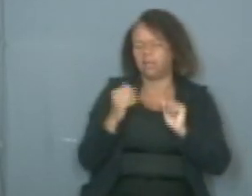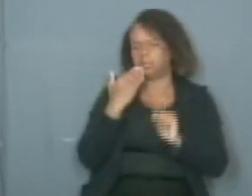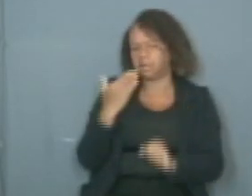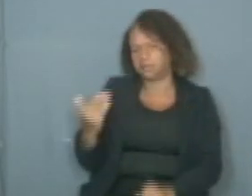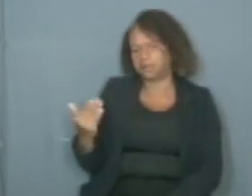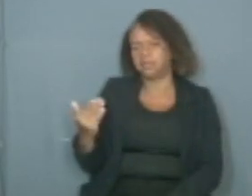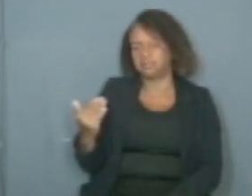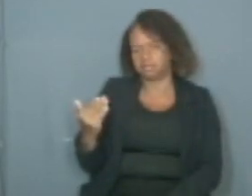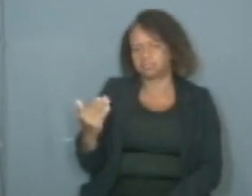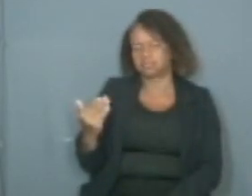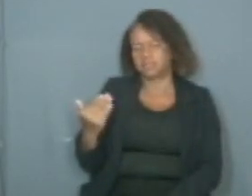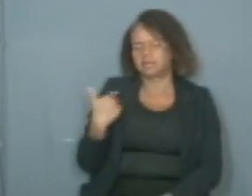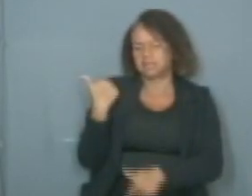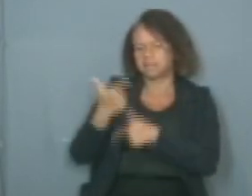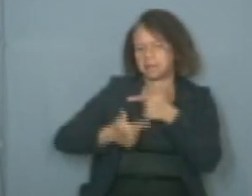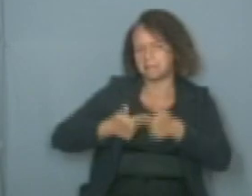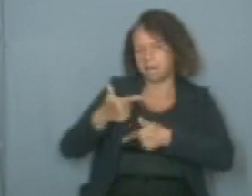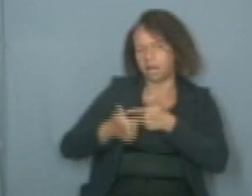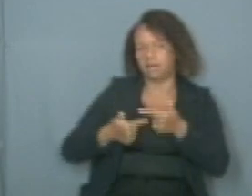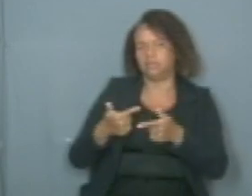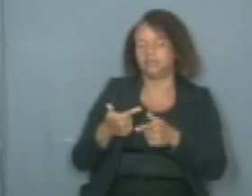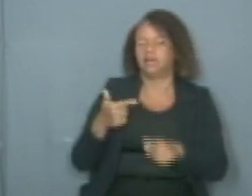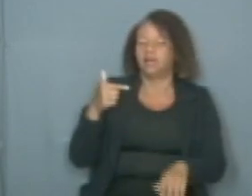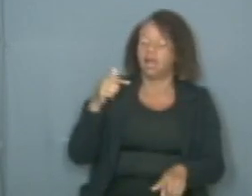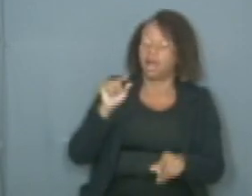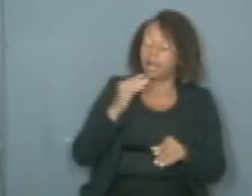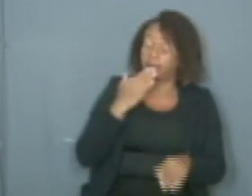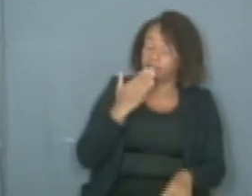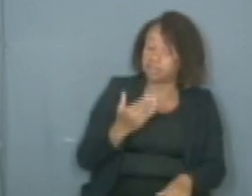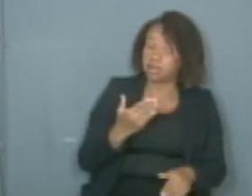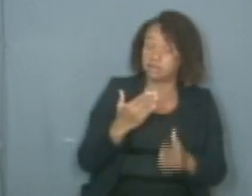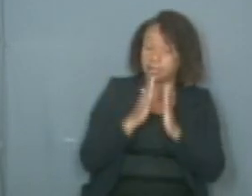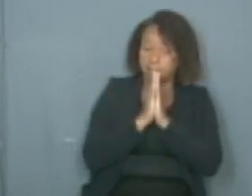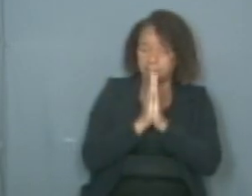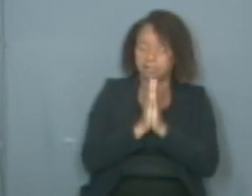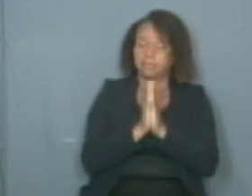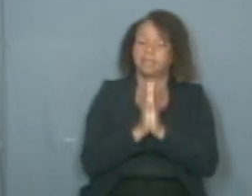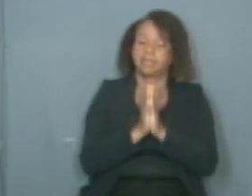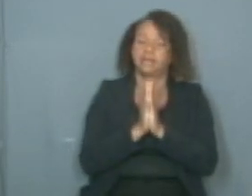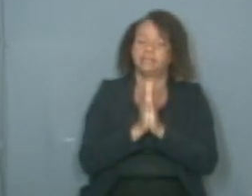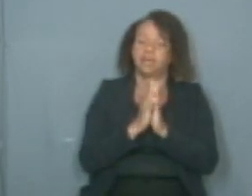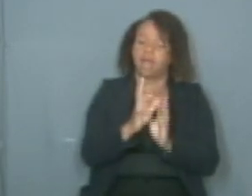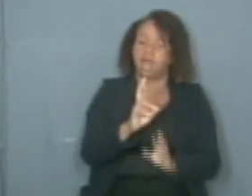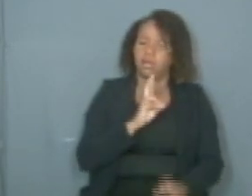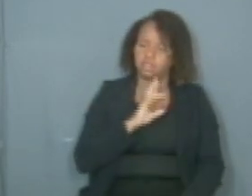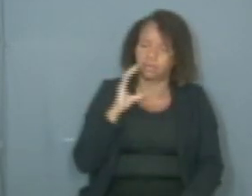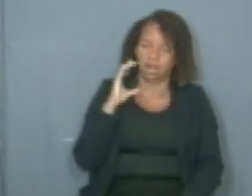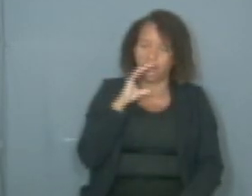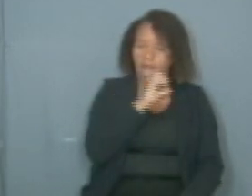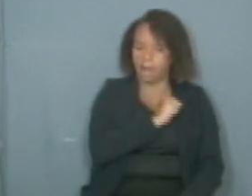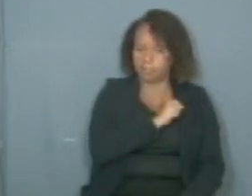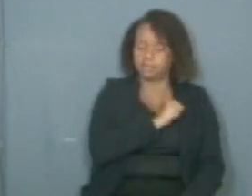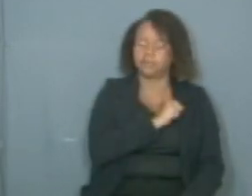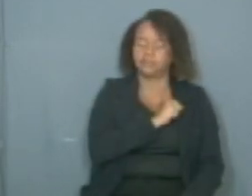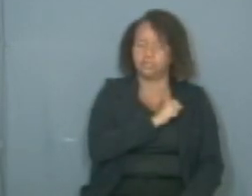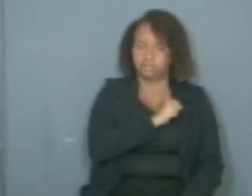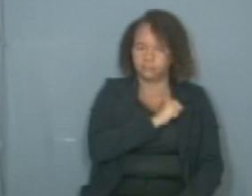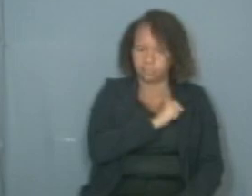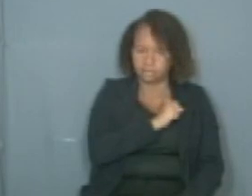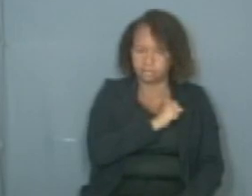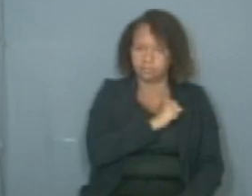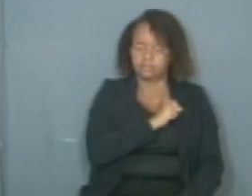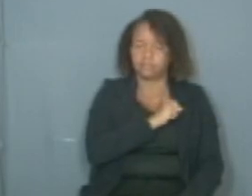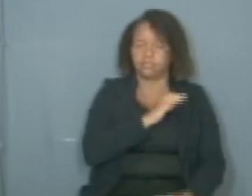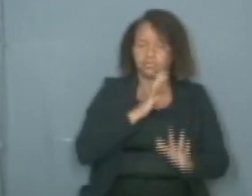pedidos indicando que façam serviços. E aí eu faço essa solicitação para uma resposta imediata, porque tem